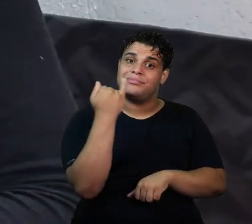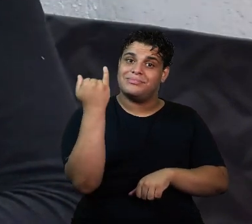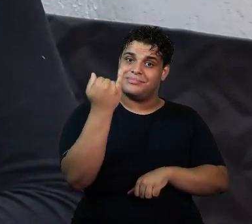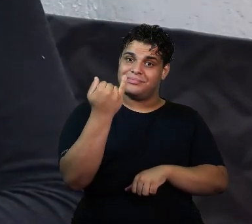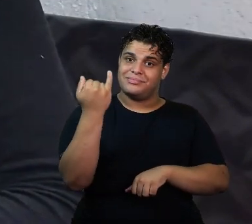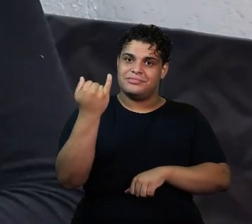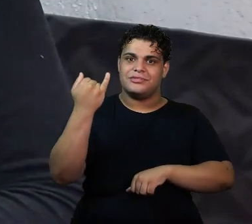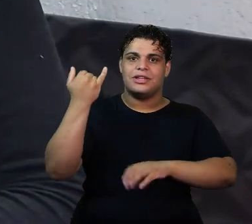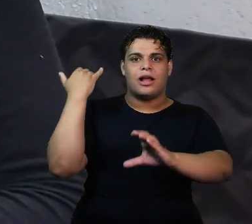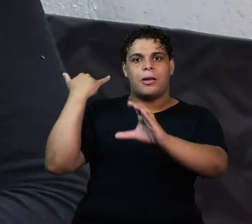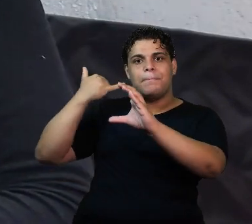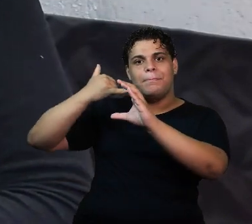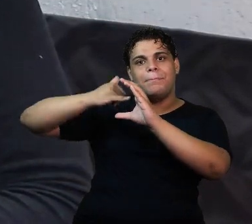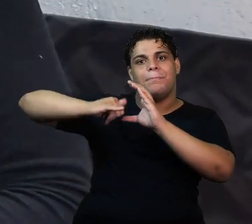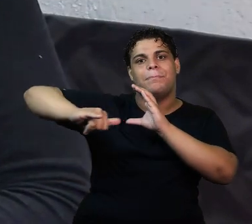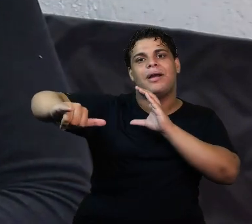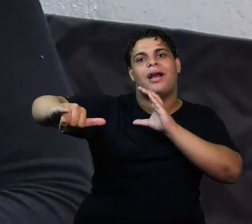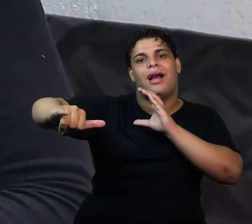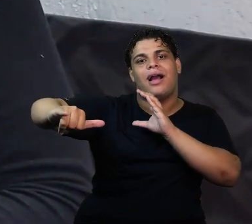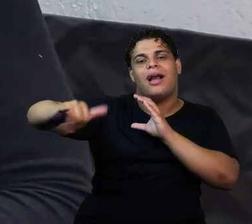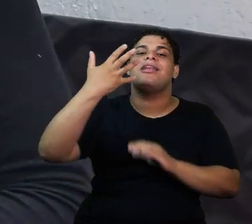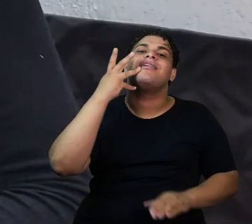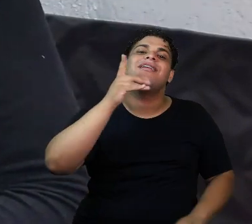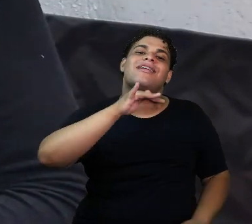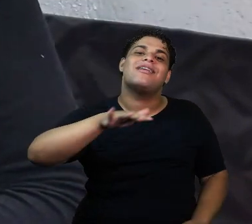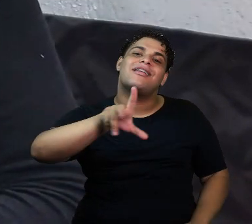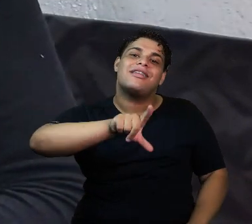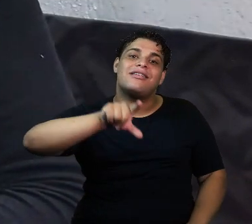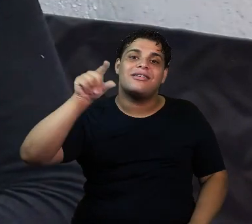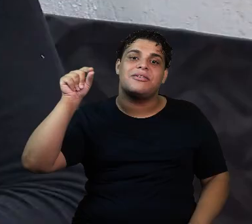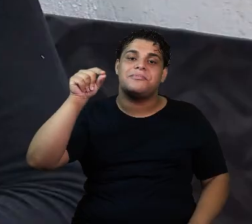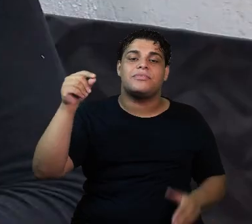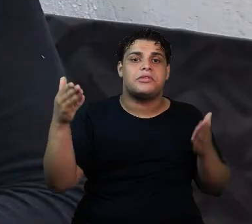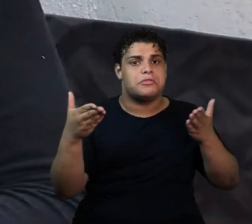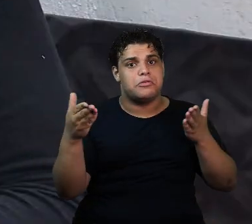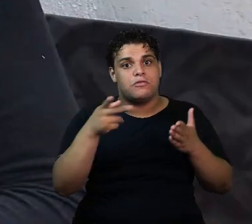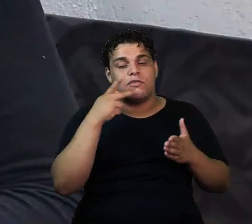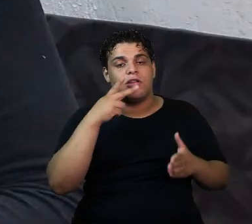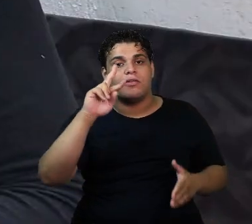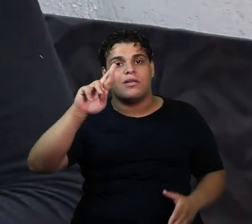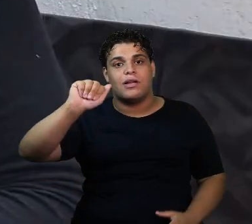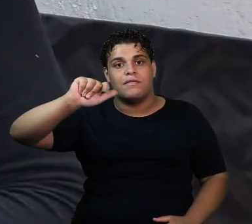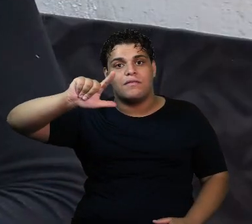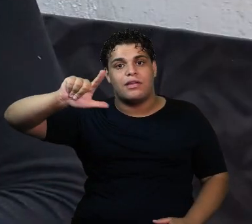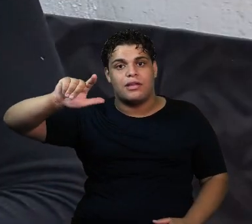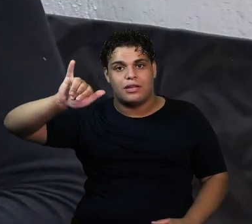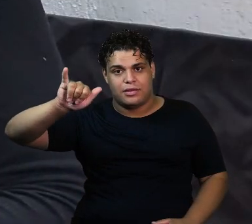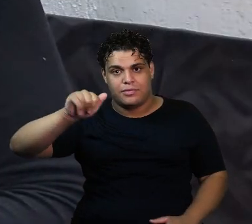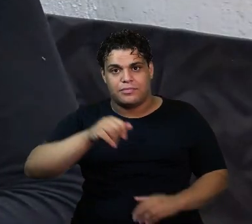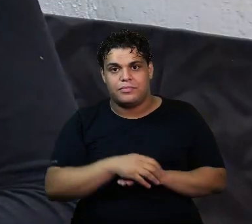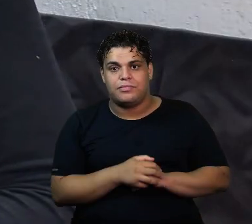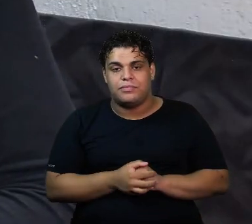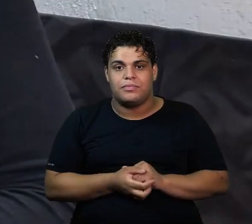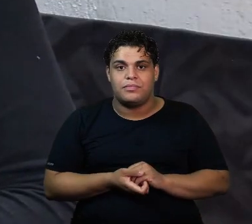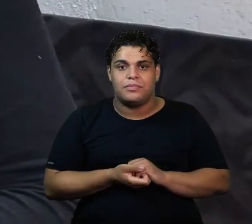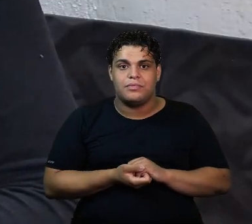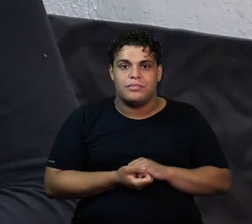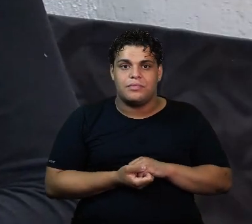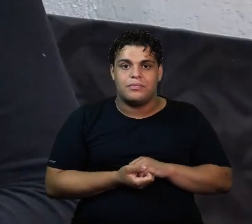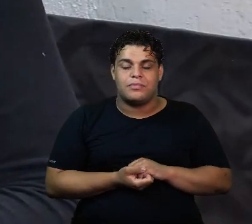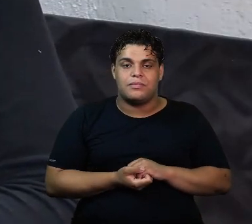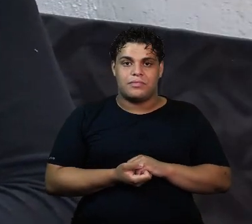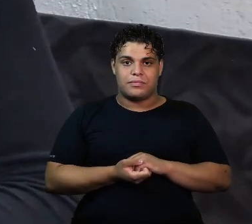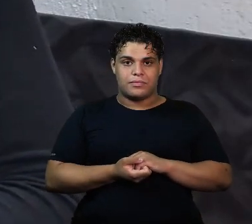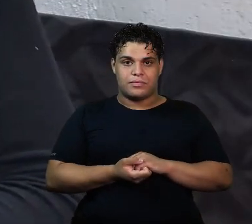passar aquela mensagem no final da criança saindo. Hoje a gente estava conversando com o Rafael, né? Ele que fala muito que a criança é vetor de